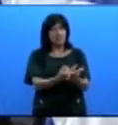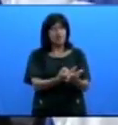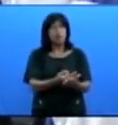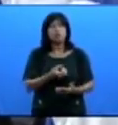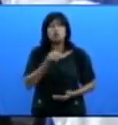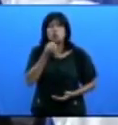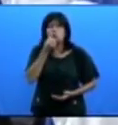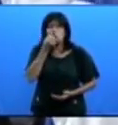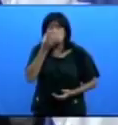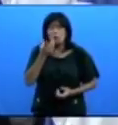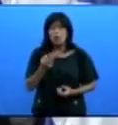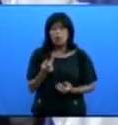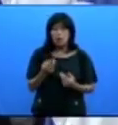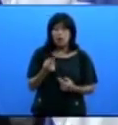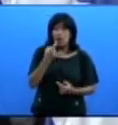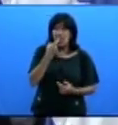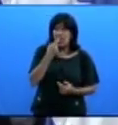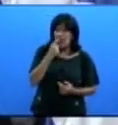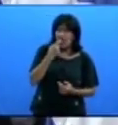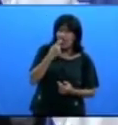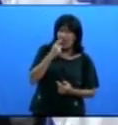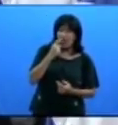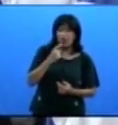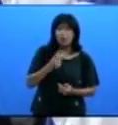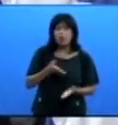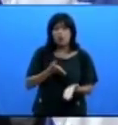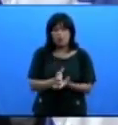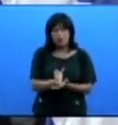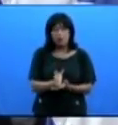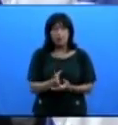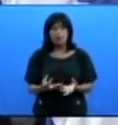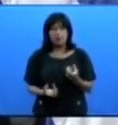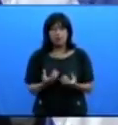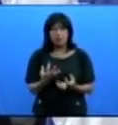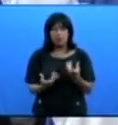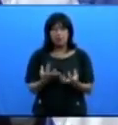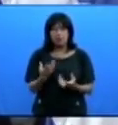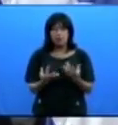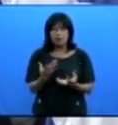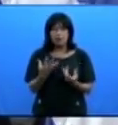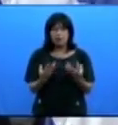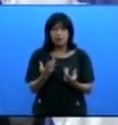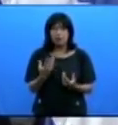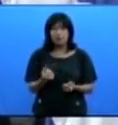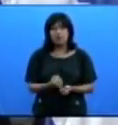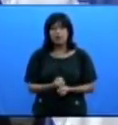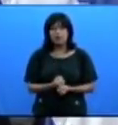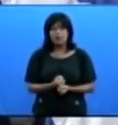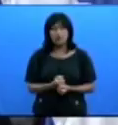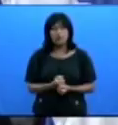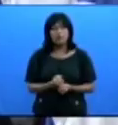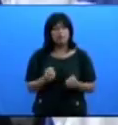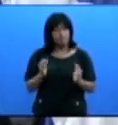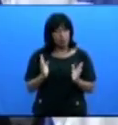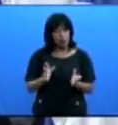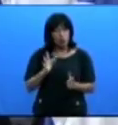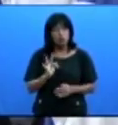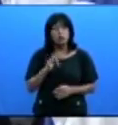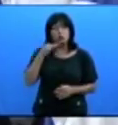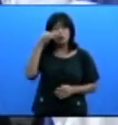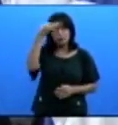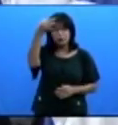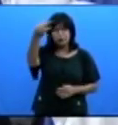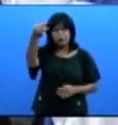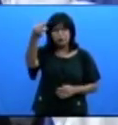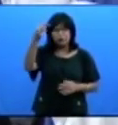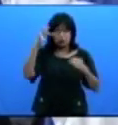que o ouro que perece e é provado pelo fogo, se ache em louvor e honra e glória